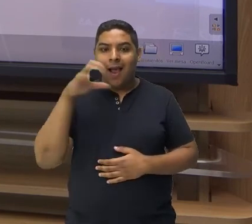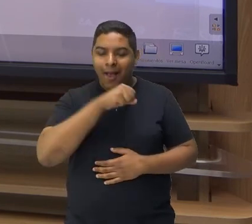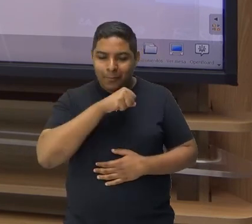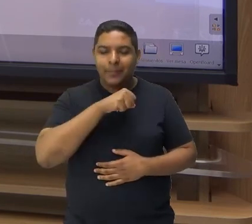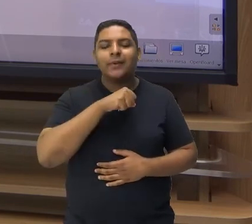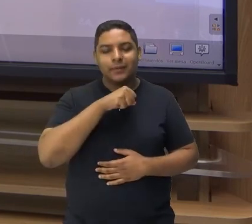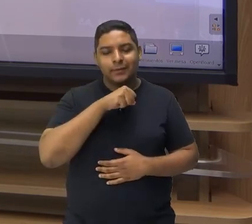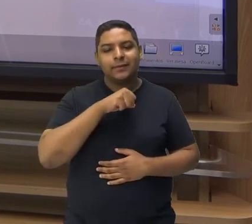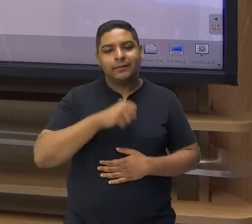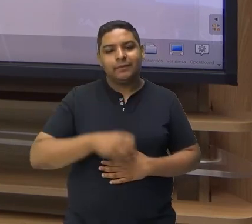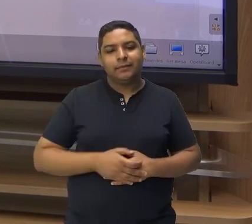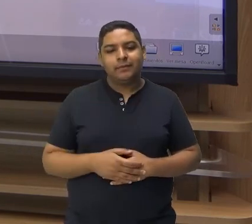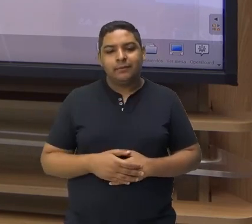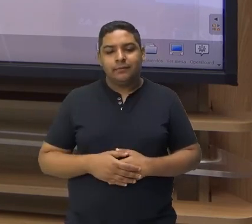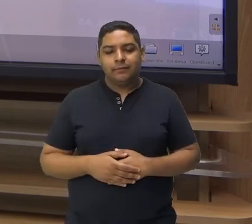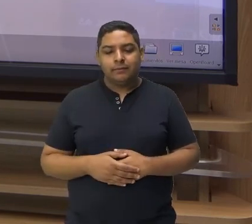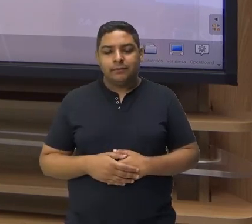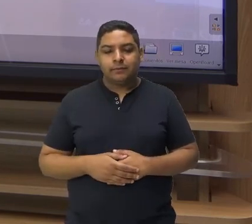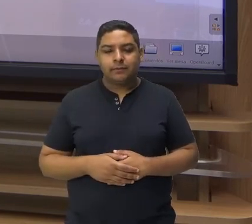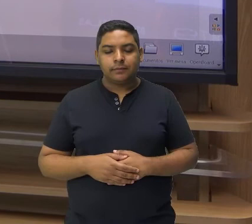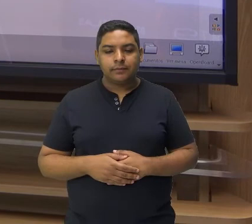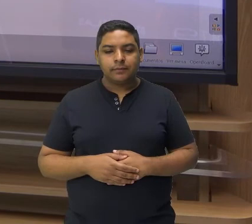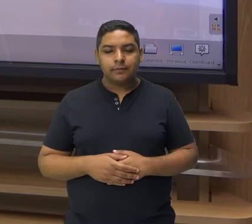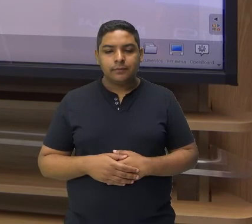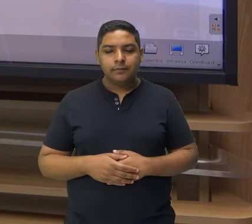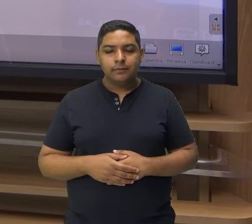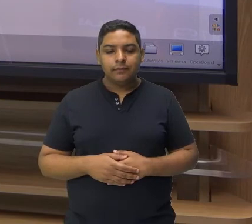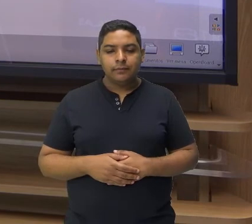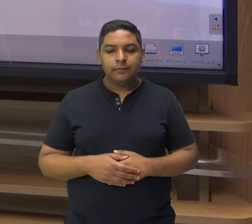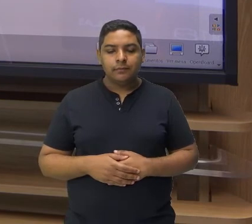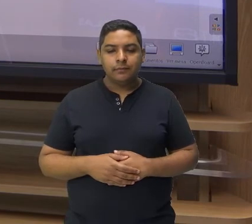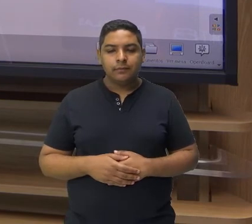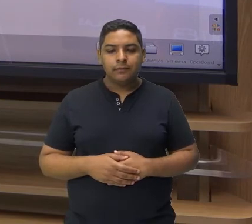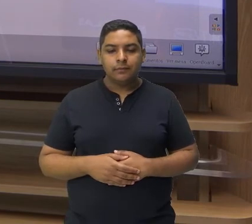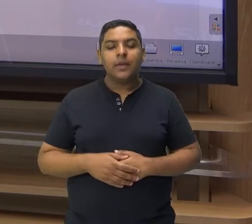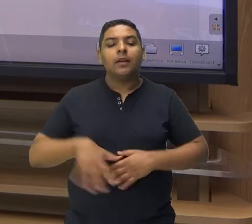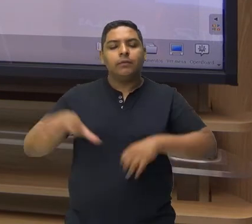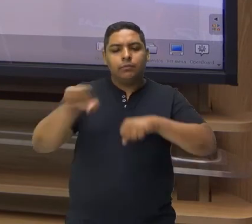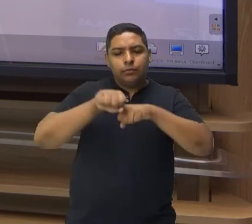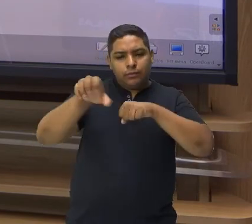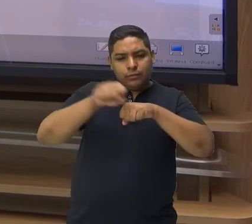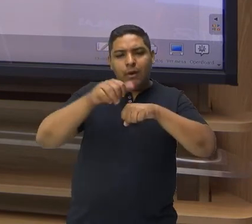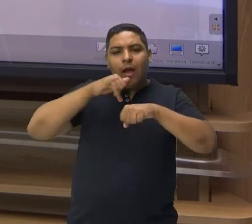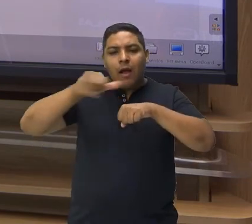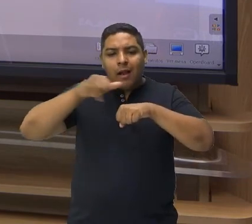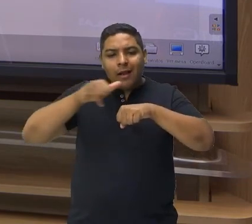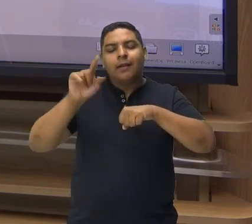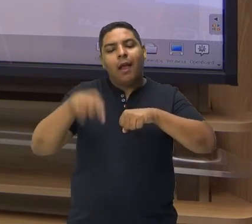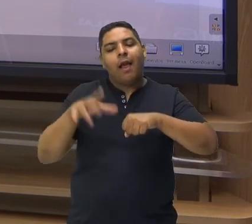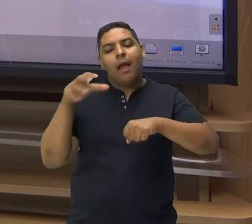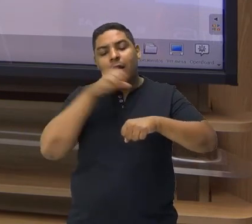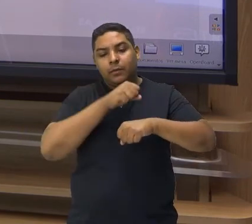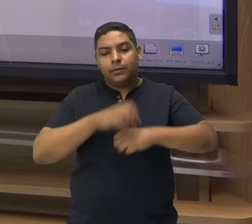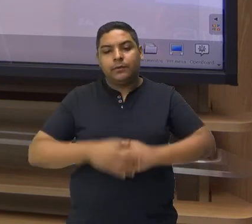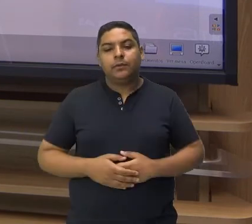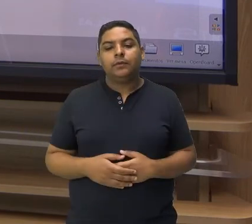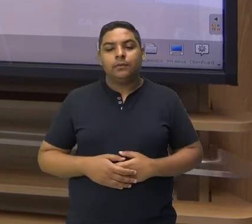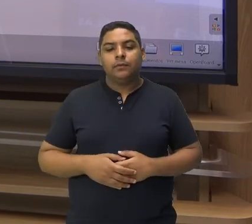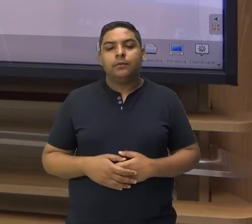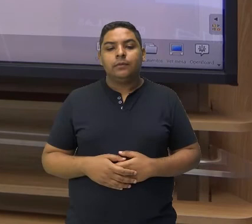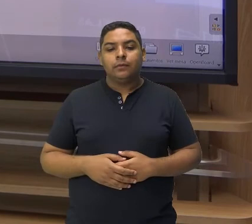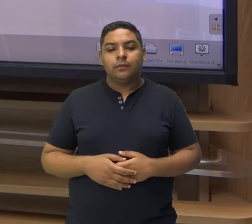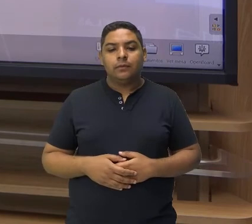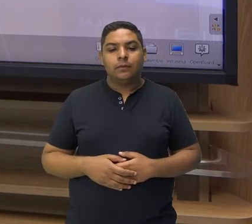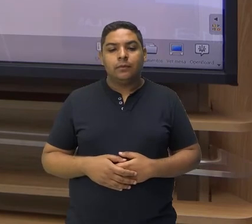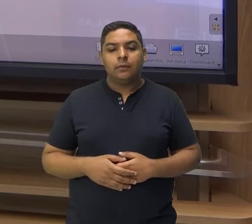tá certo? Então, chega para carregar um capacitor de carga elétrica, é bem rápido. Ele se enche de carga